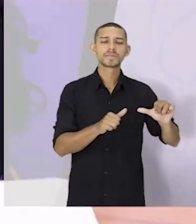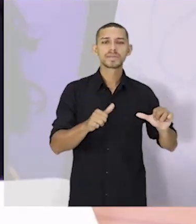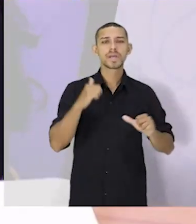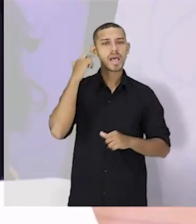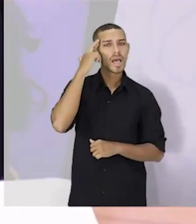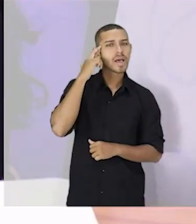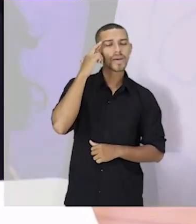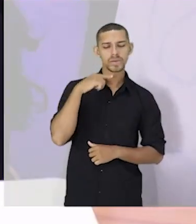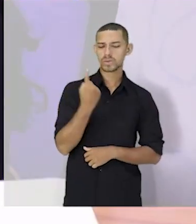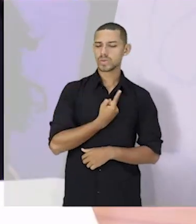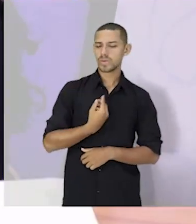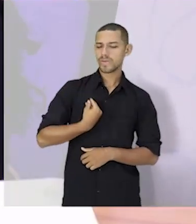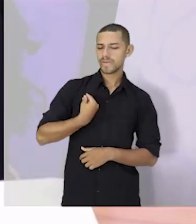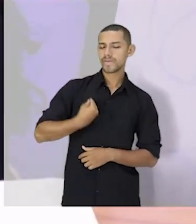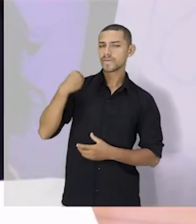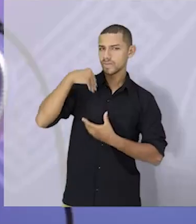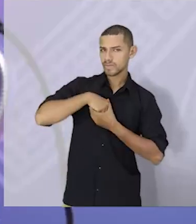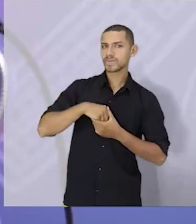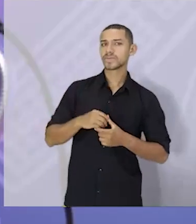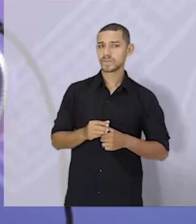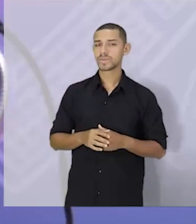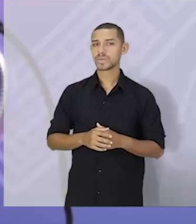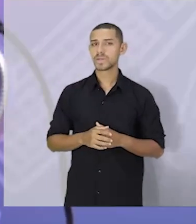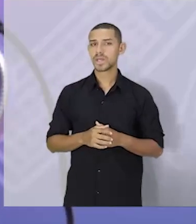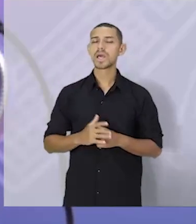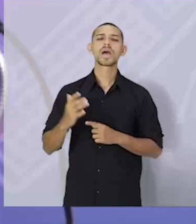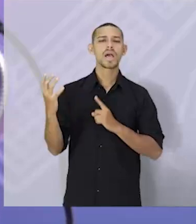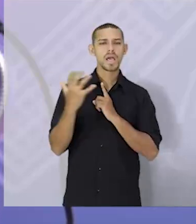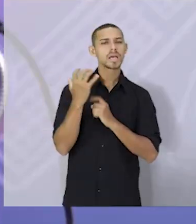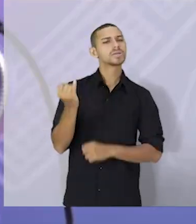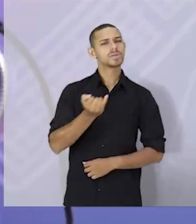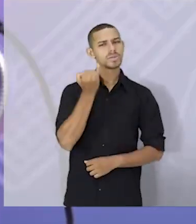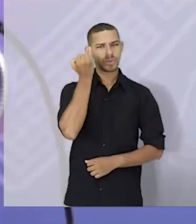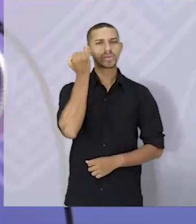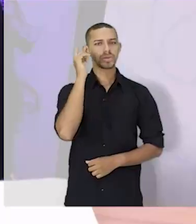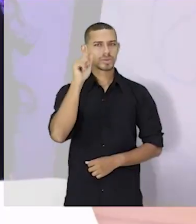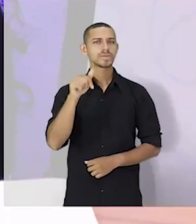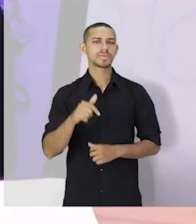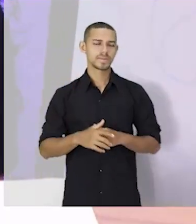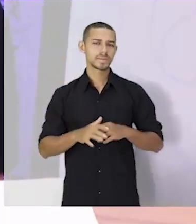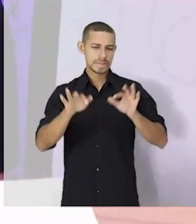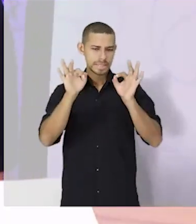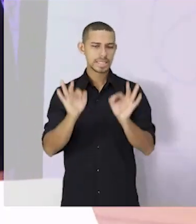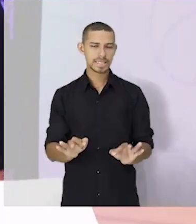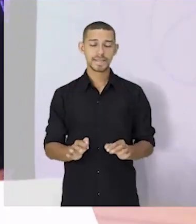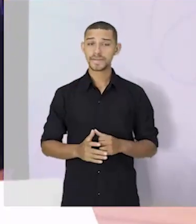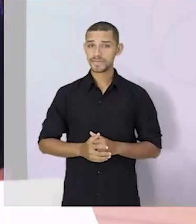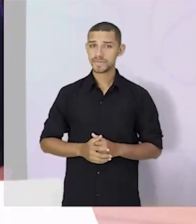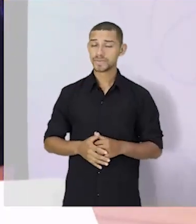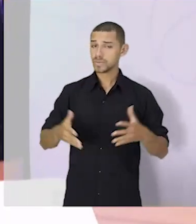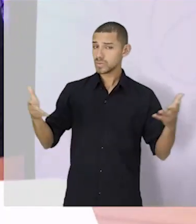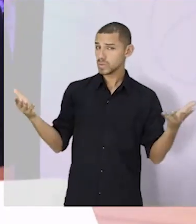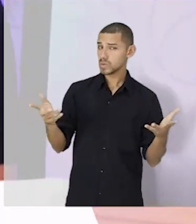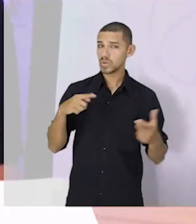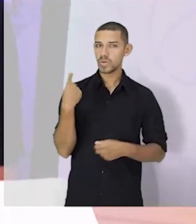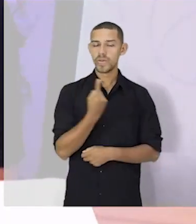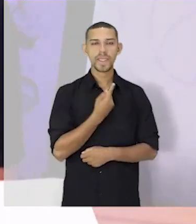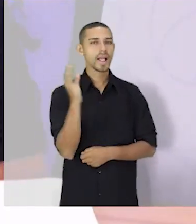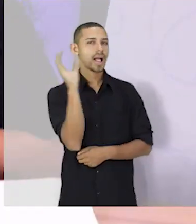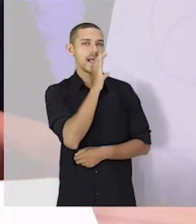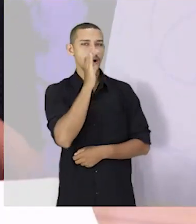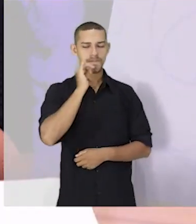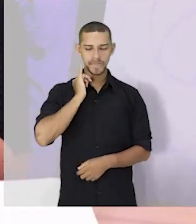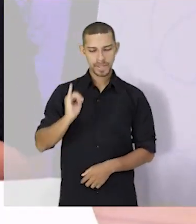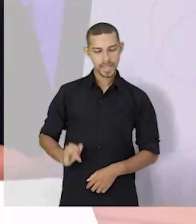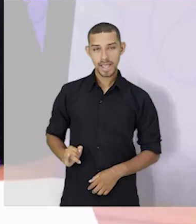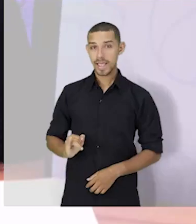aquilo que nós somos, né? Exatamente. Então, isso é muito importante. Sim, com certeza. E agora a gente vai para um breve intervalo.